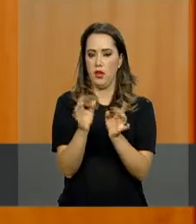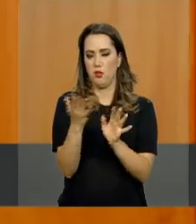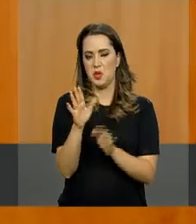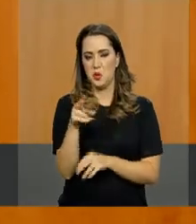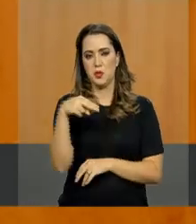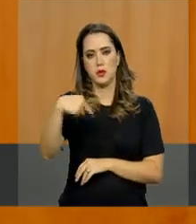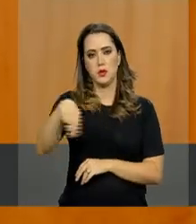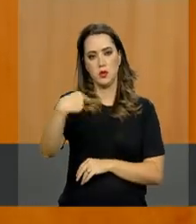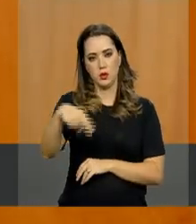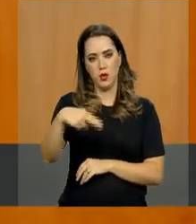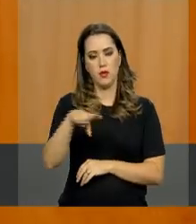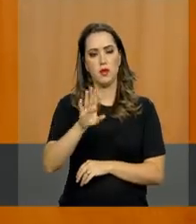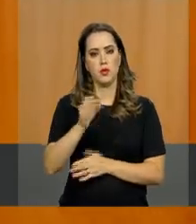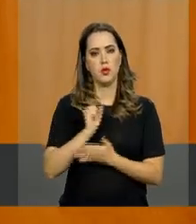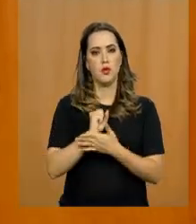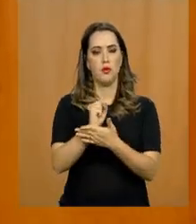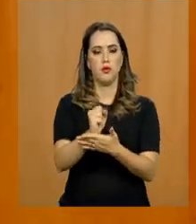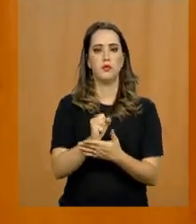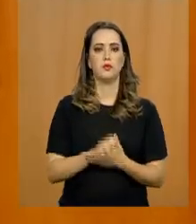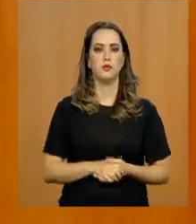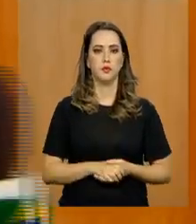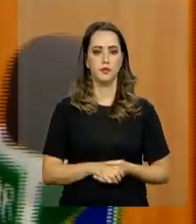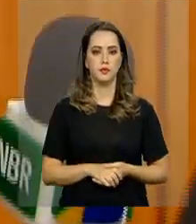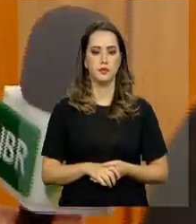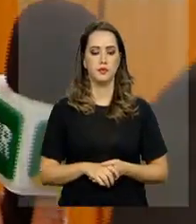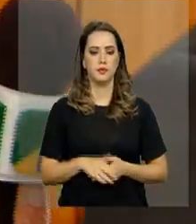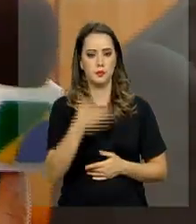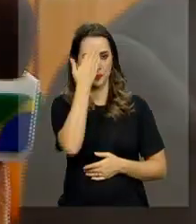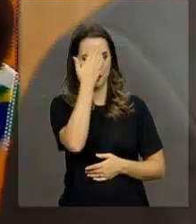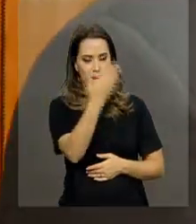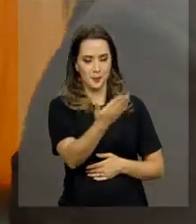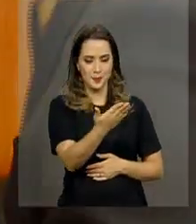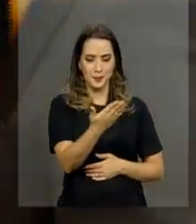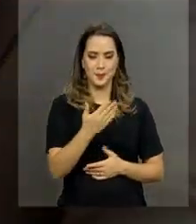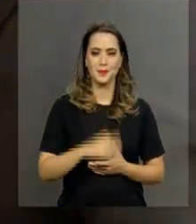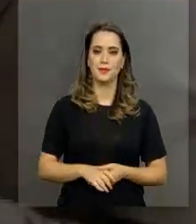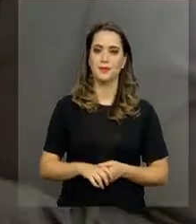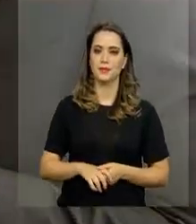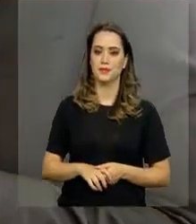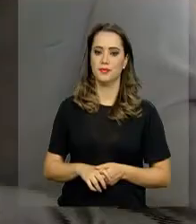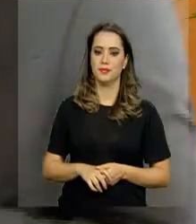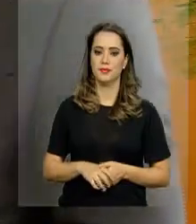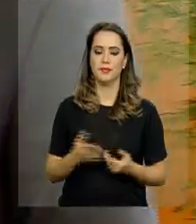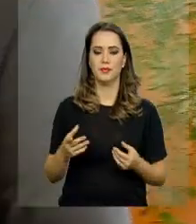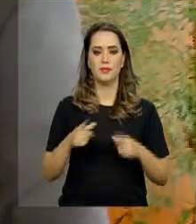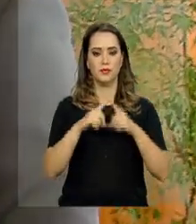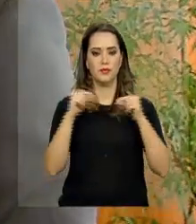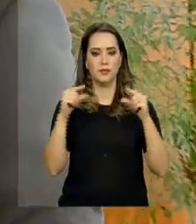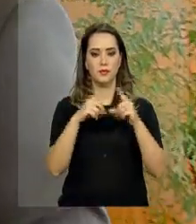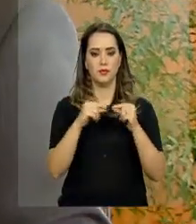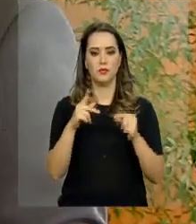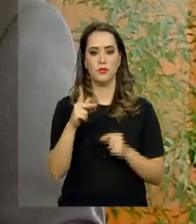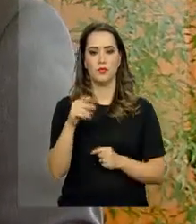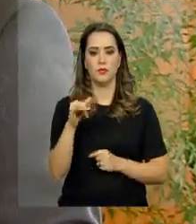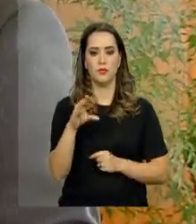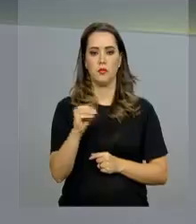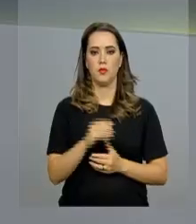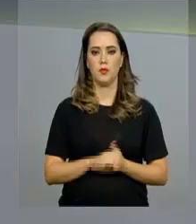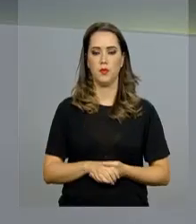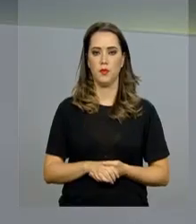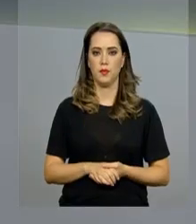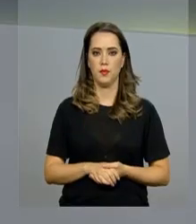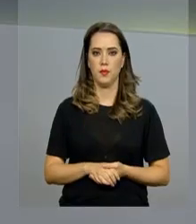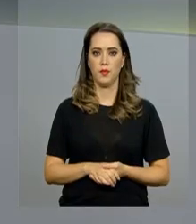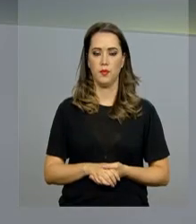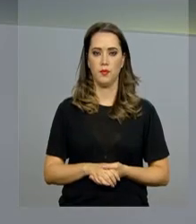novembro já oferecemos lennon obrigado pela entrevista o ministro de brasília para o mundial